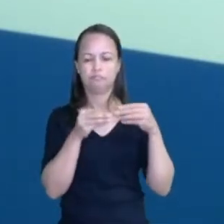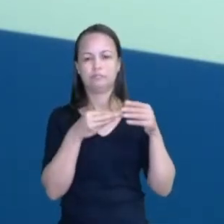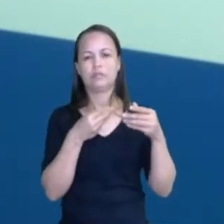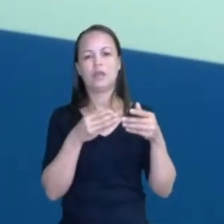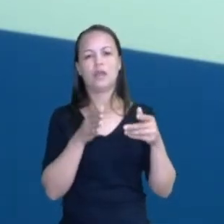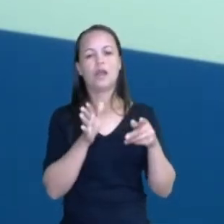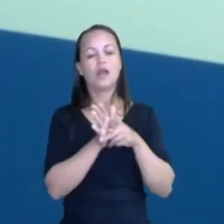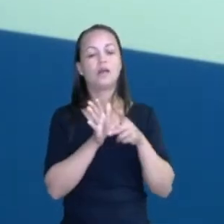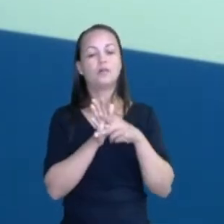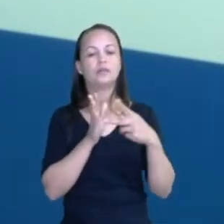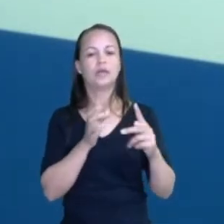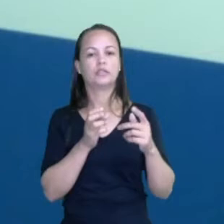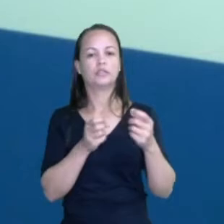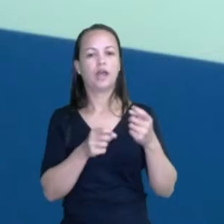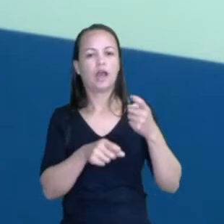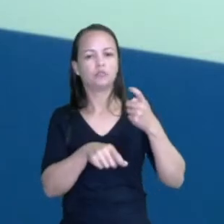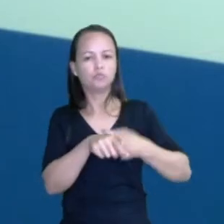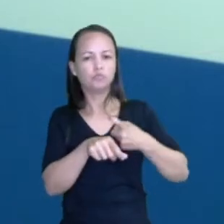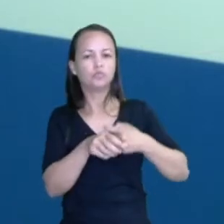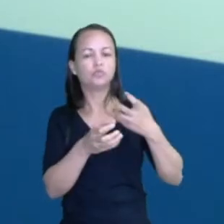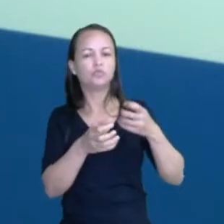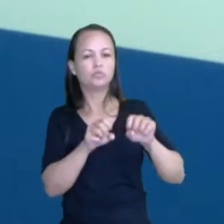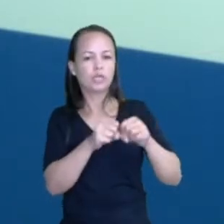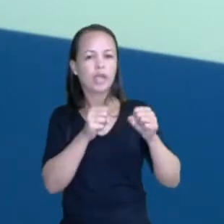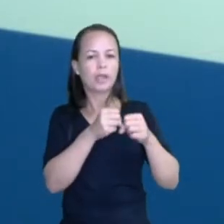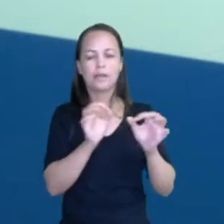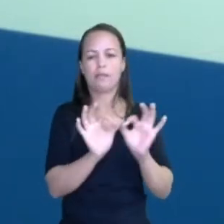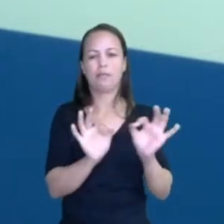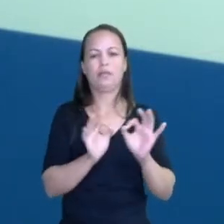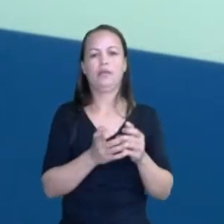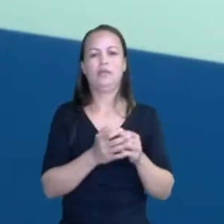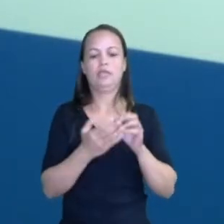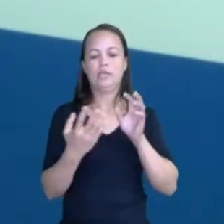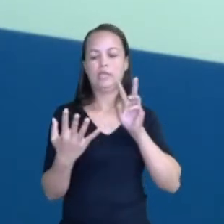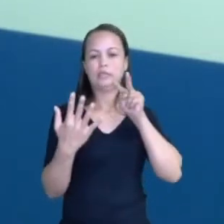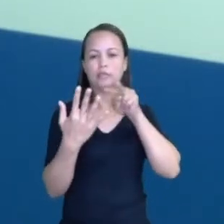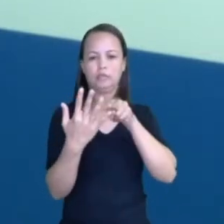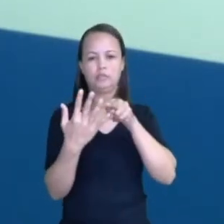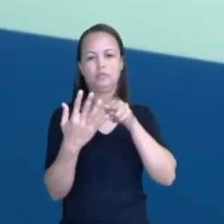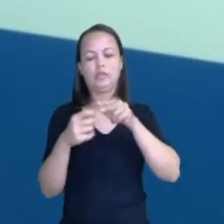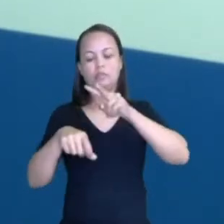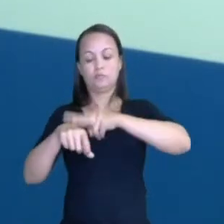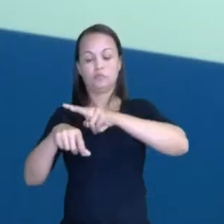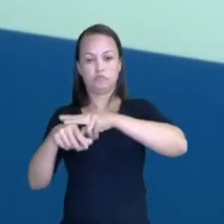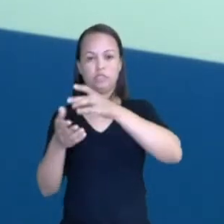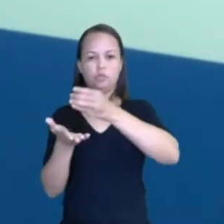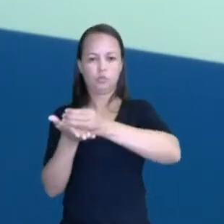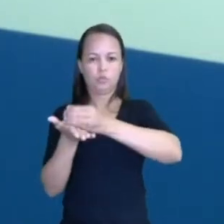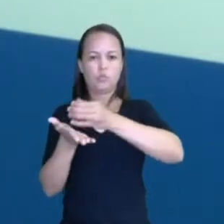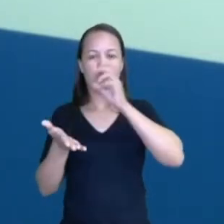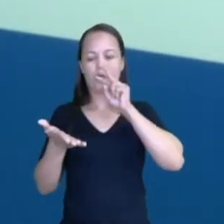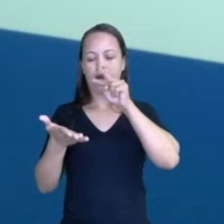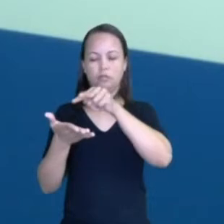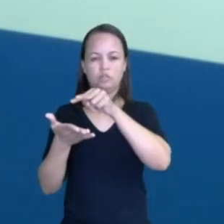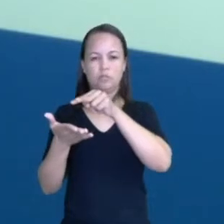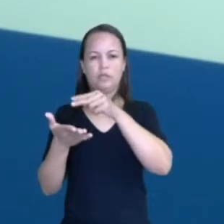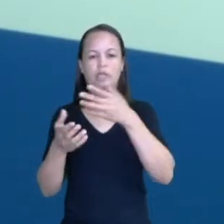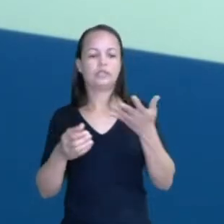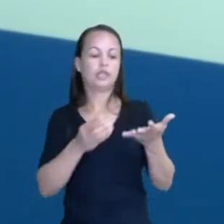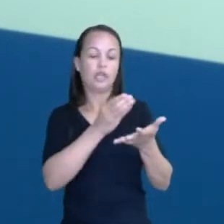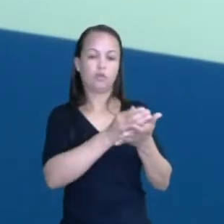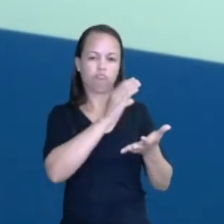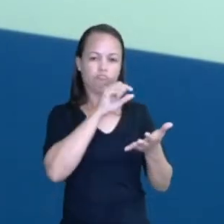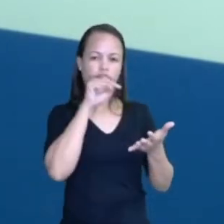a propriedade da resistência e a propriedade também da transparência, né? Que o copo de vidro é transparente e o de plástico aqui